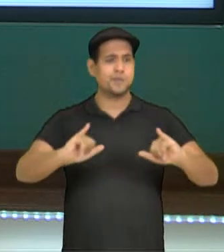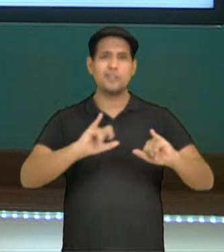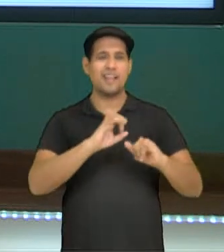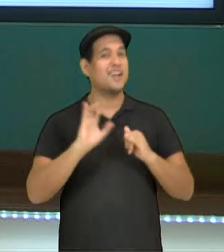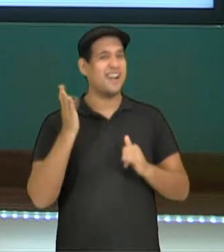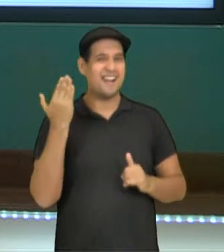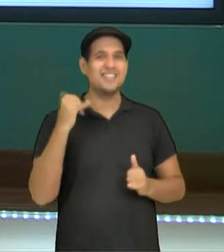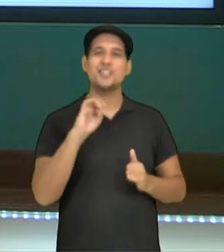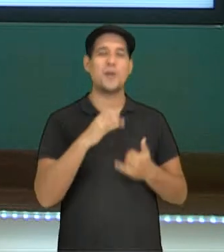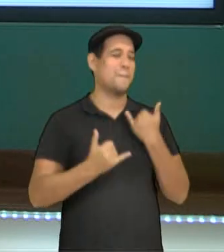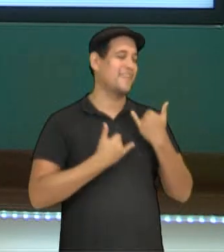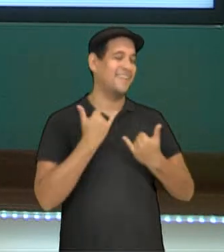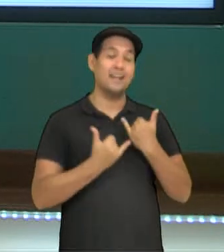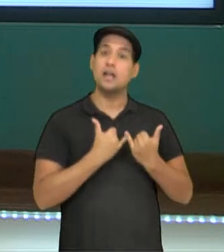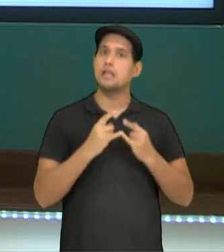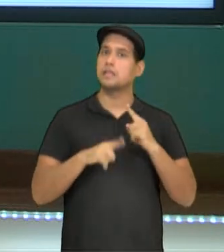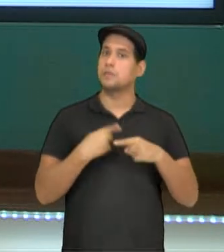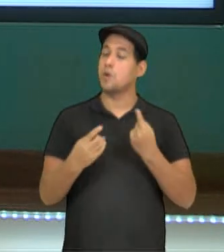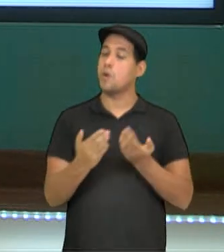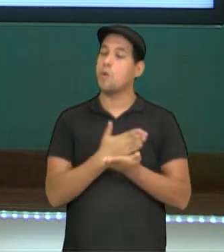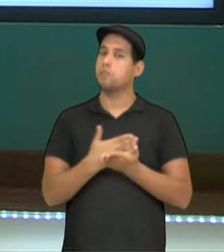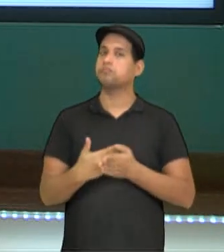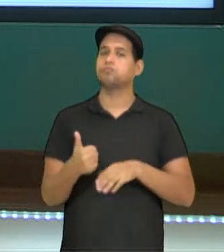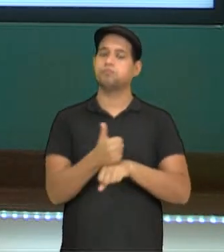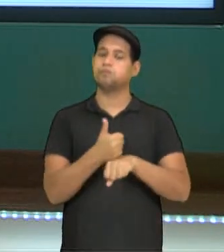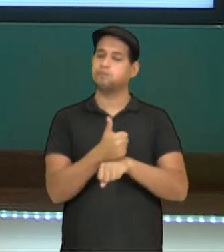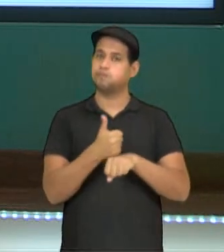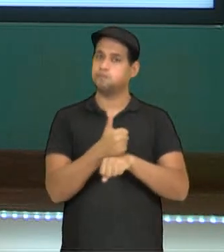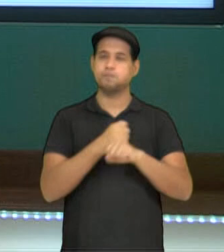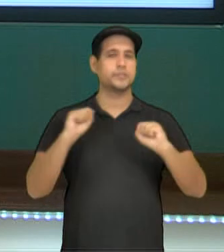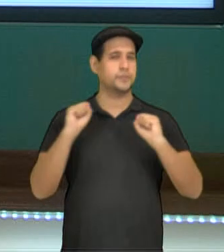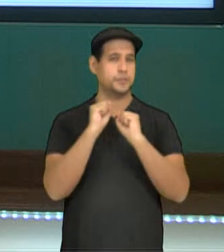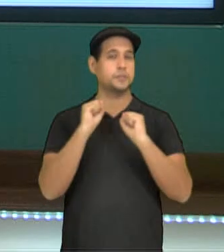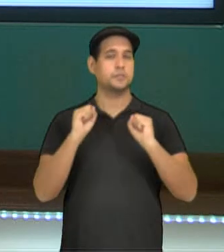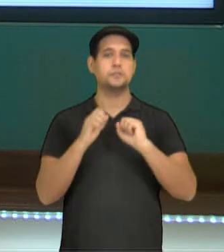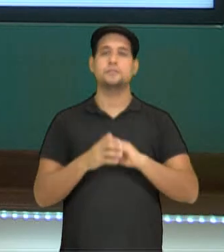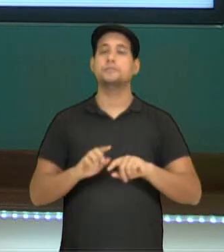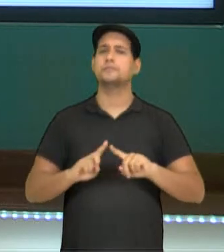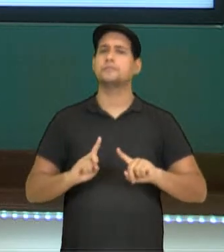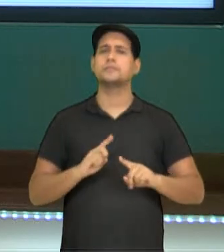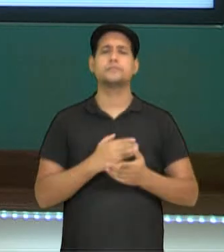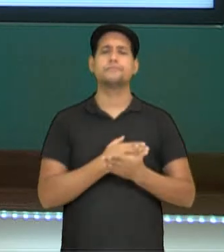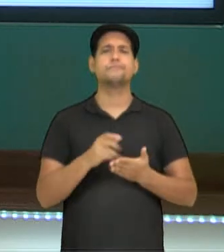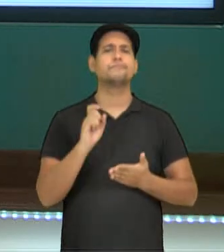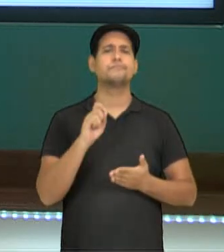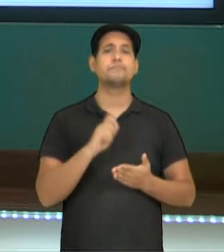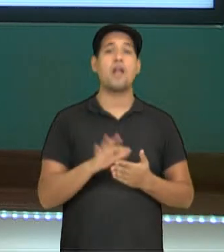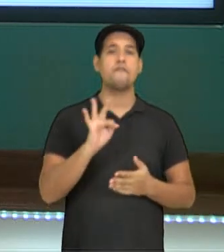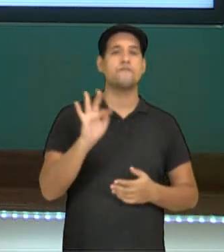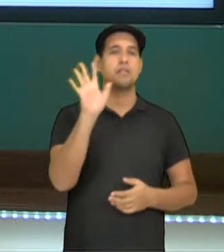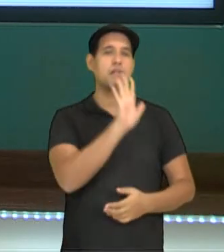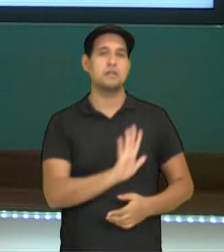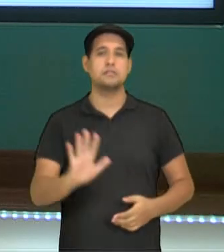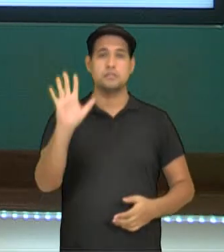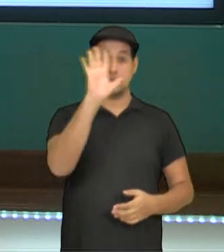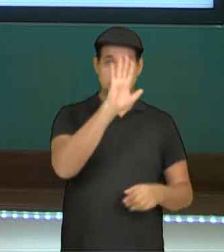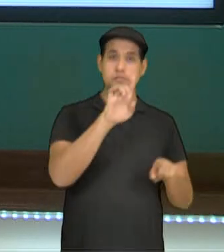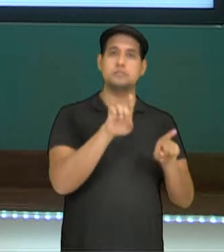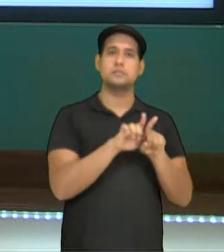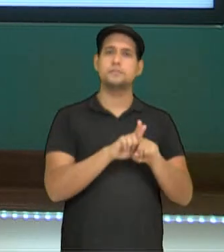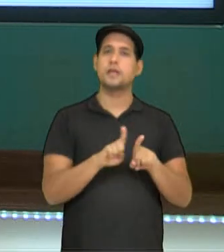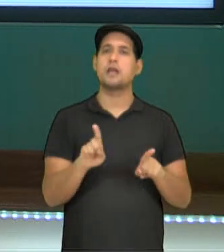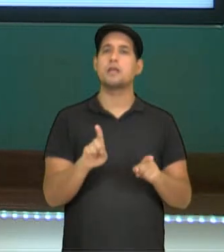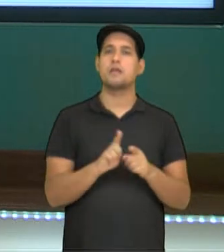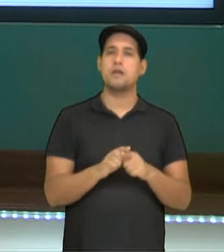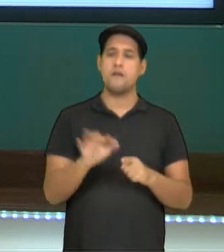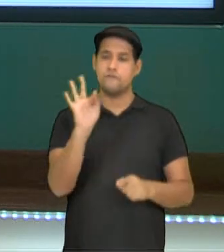antes ela era recreativa e começou a ser ter um viés mais esportivo. Então, aí surgiram as federações nacionais e também as